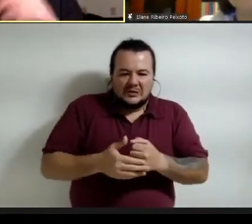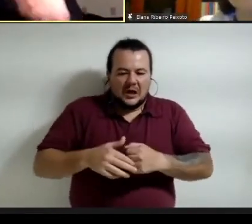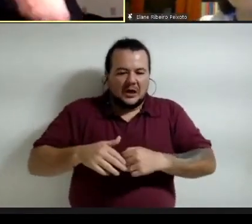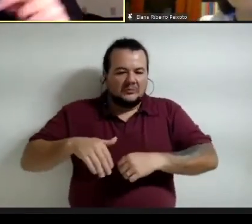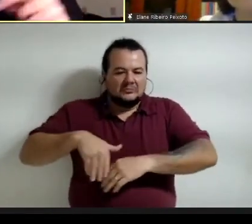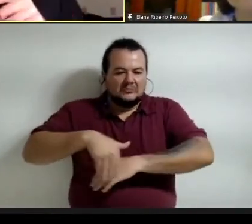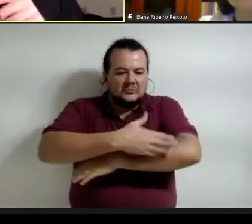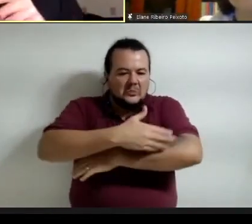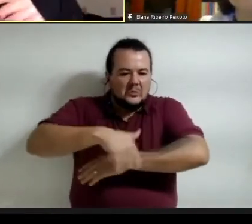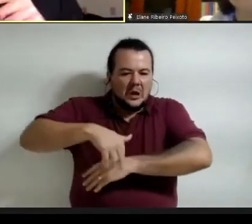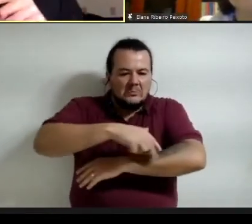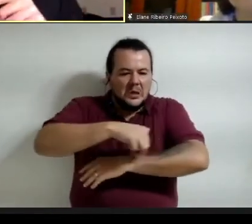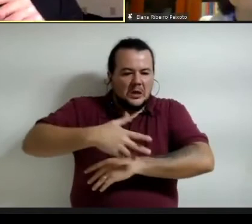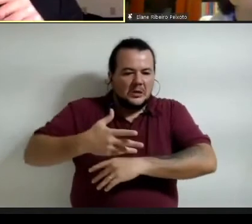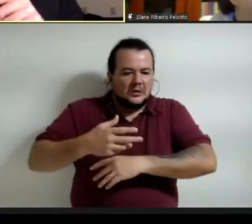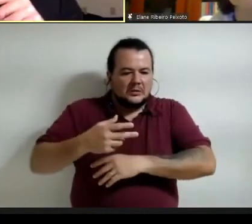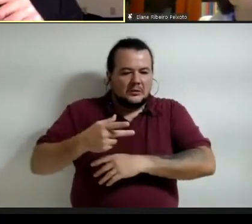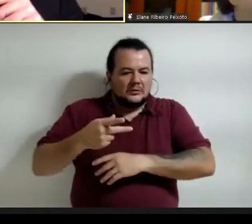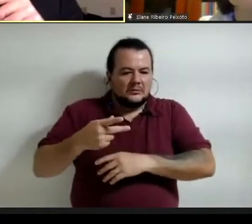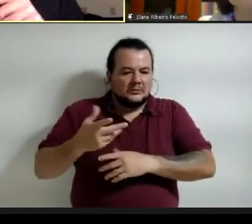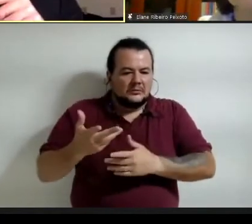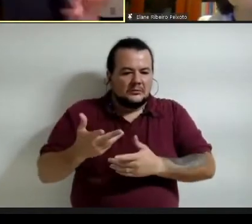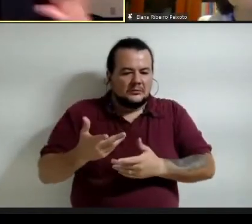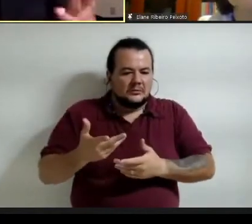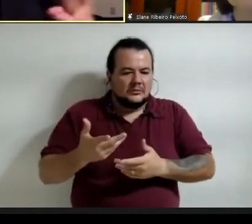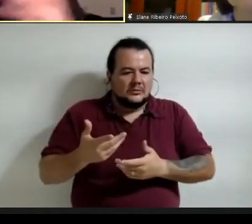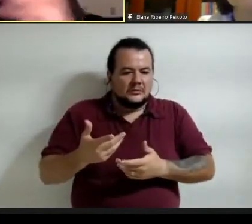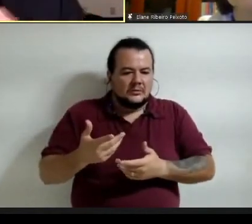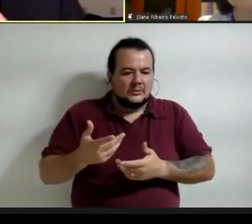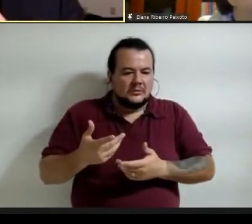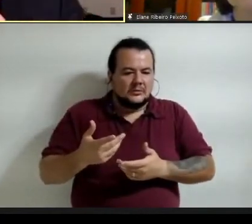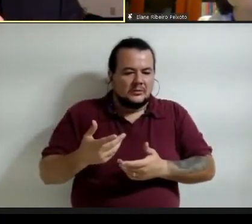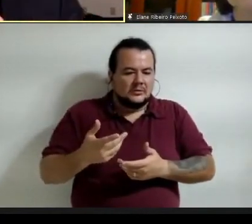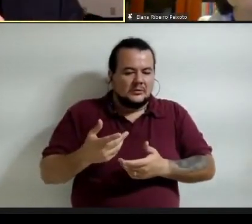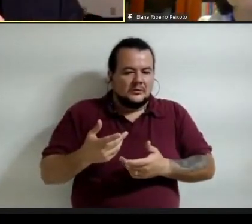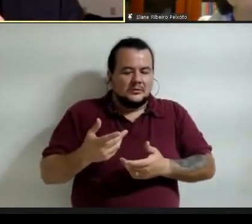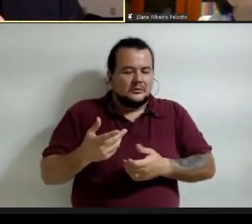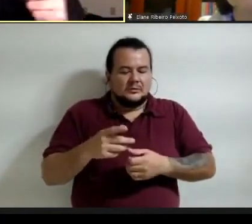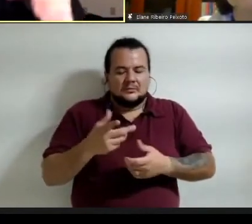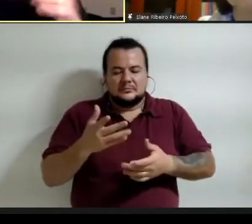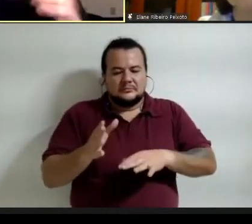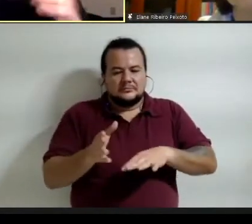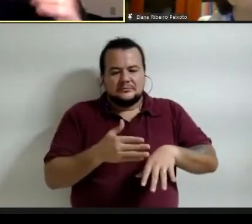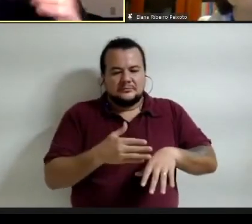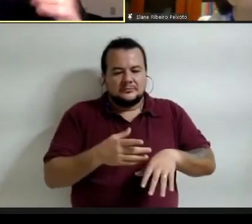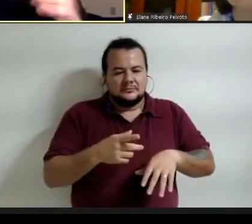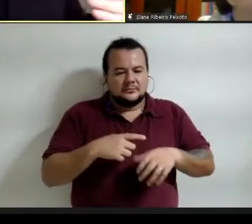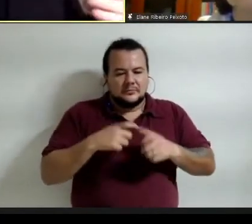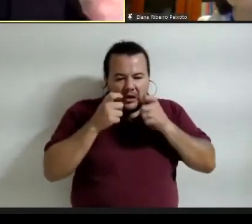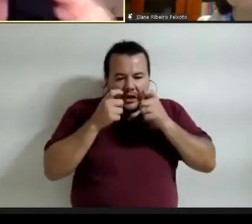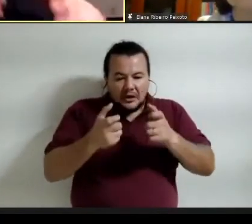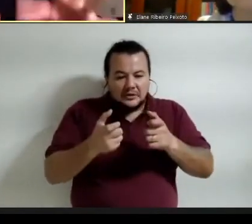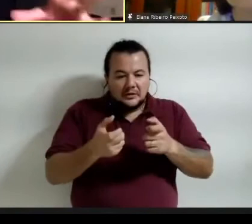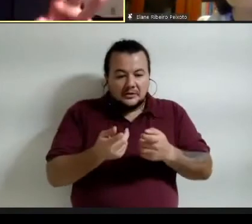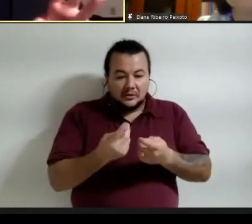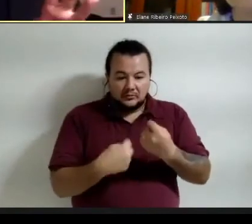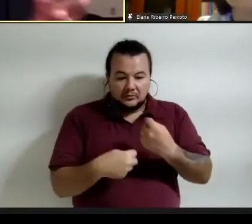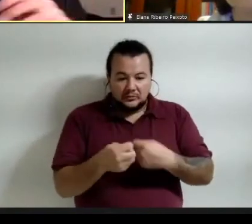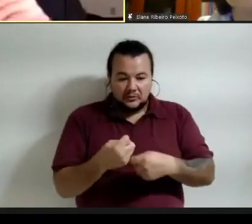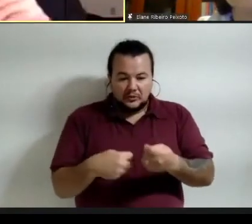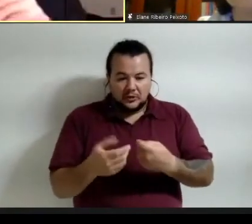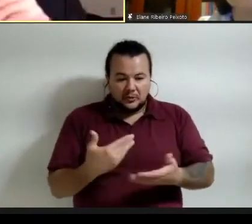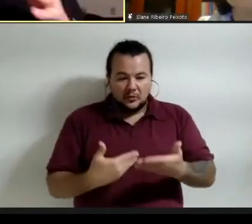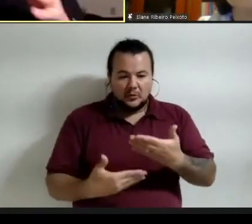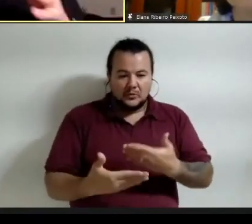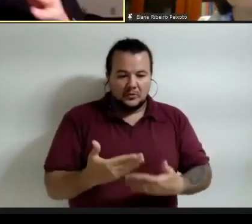com a invenção da circulação de moeda, por exemplo, você começa a coletar impostos. Existem